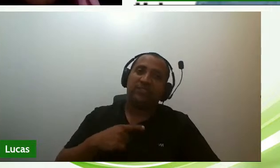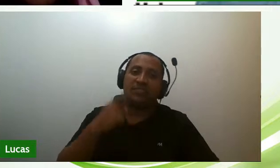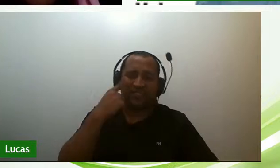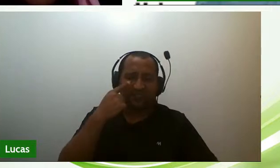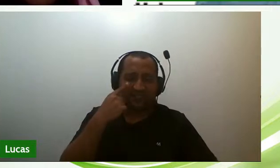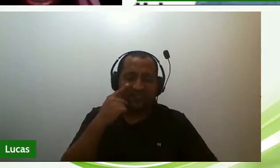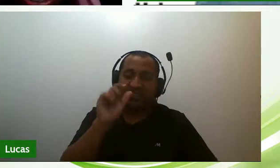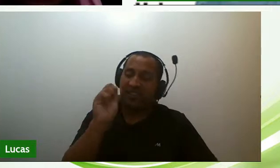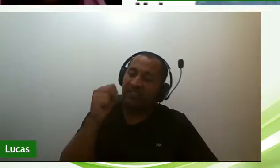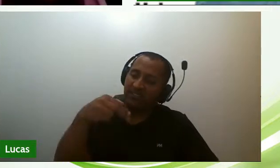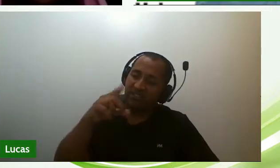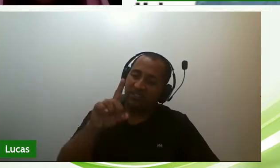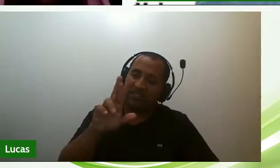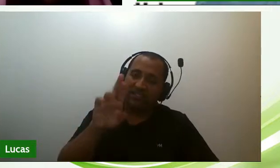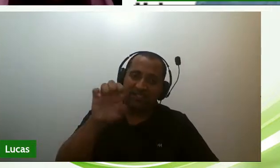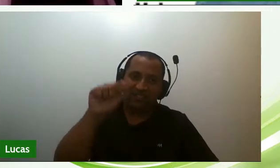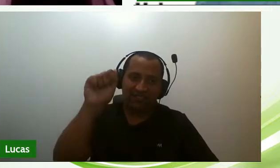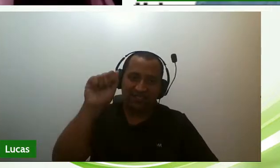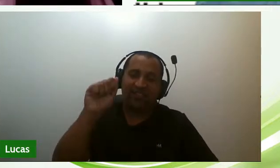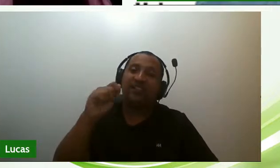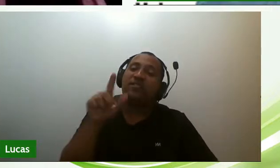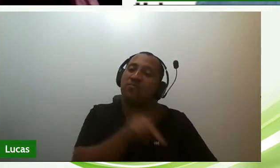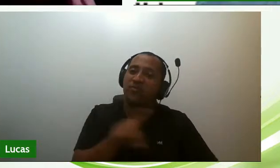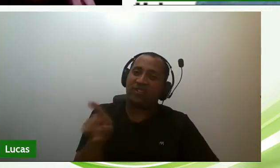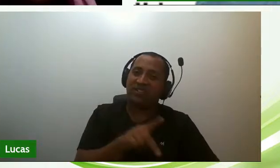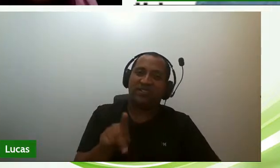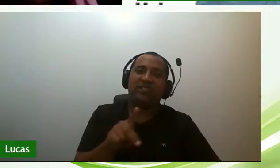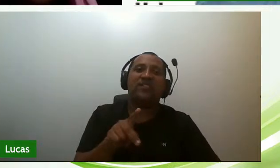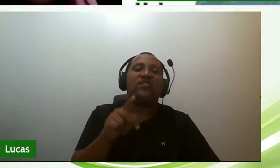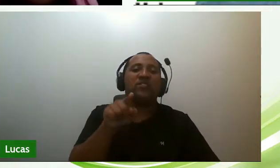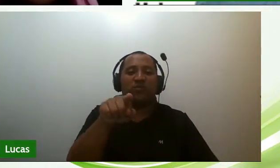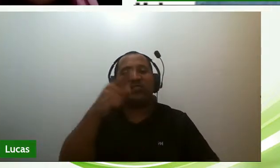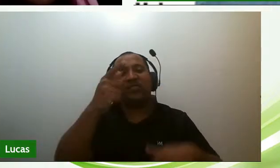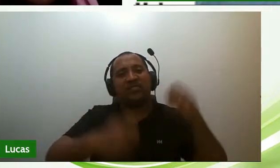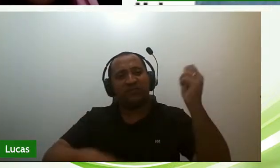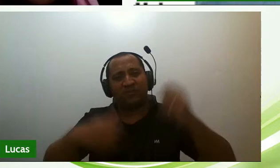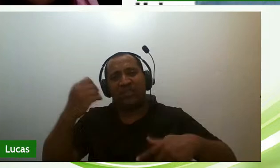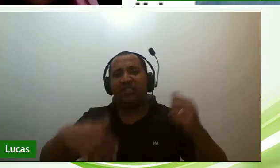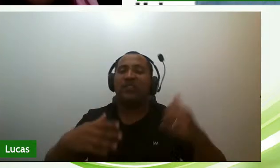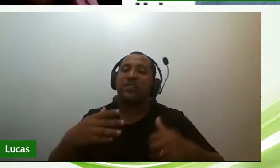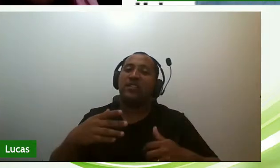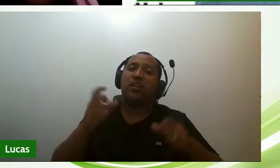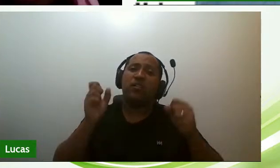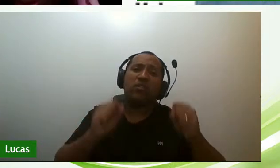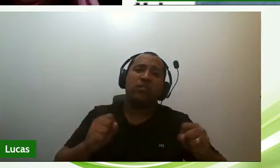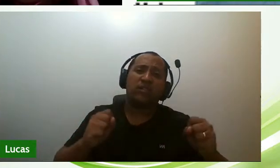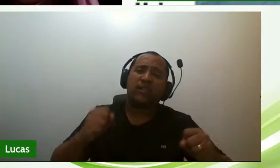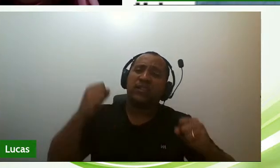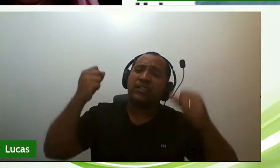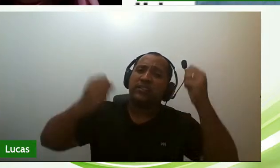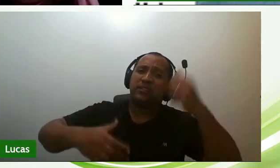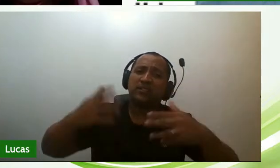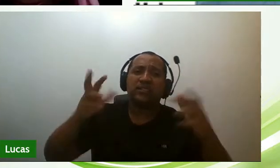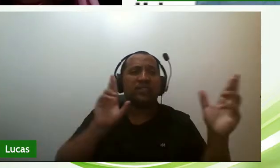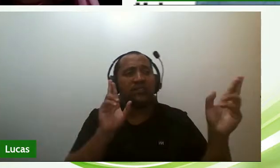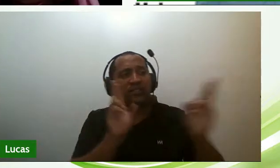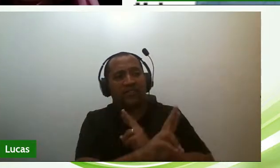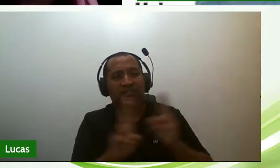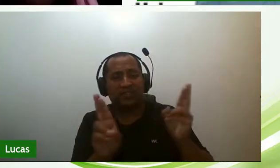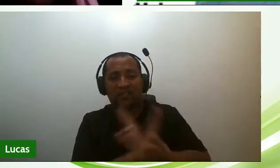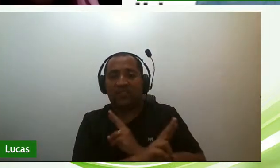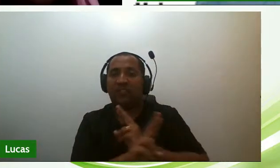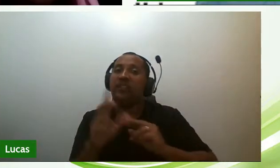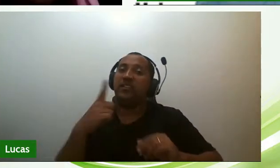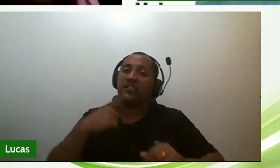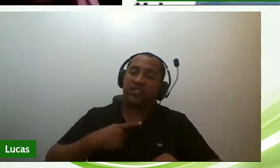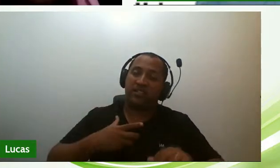Becker. Boa noite, professora Alexandra. Parabéns pelas colocações. Poderia desenvolver mais a relação estreita entre